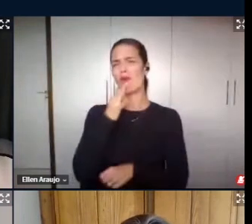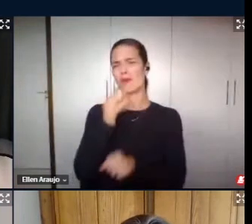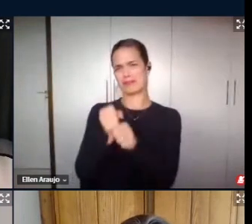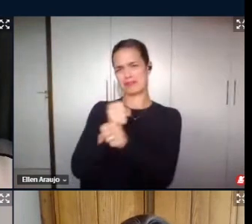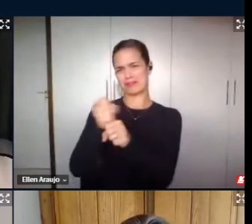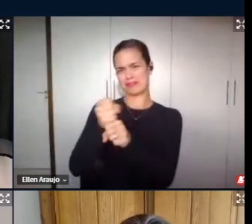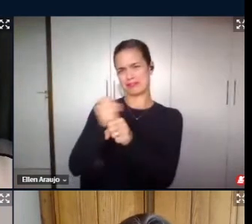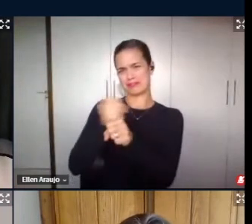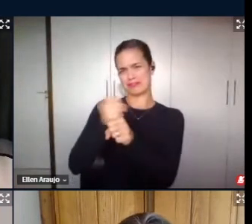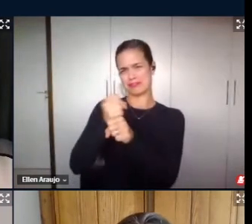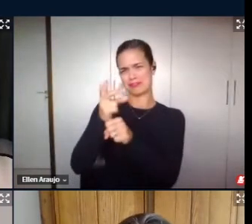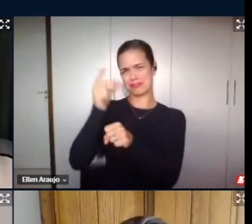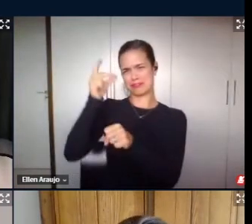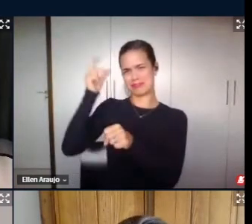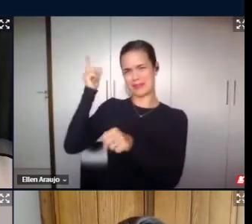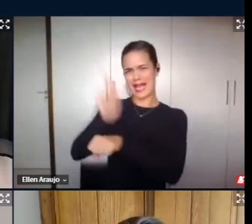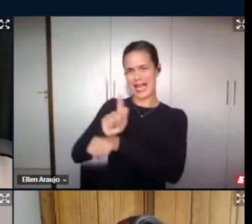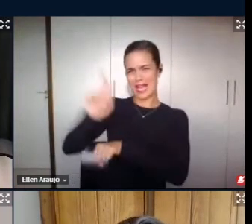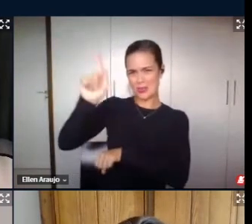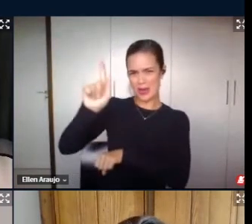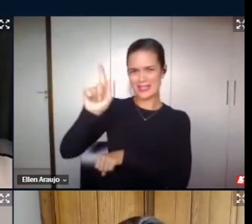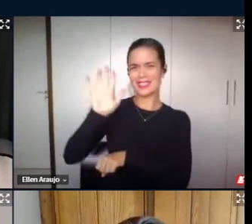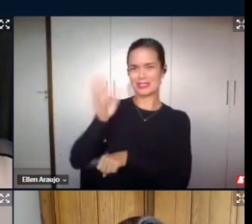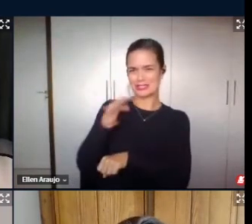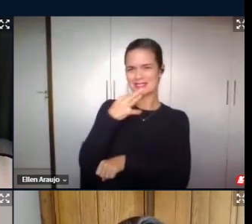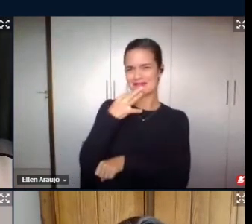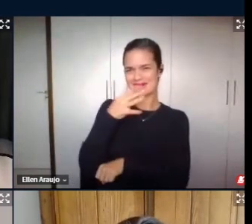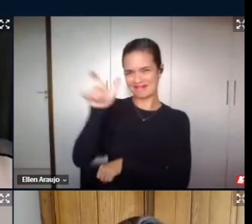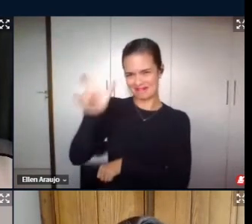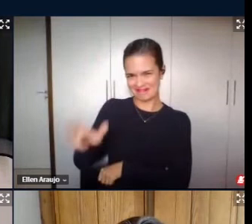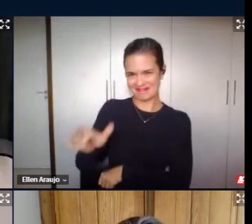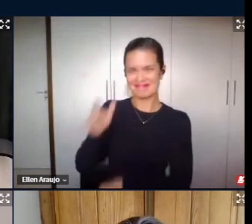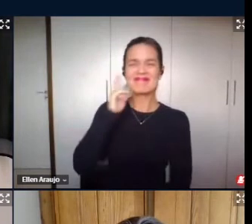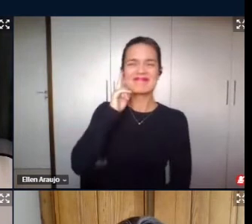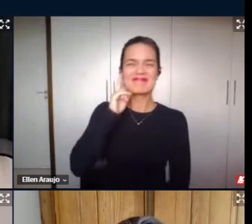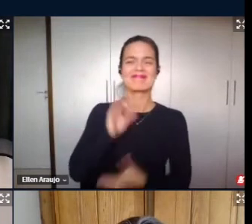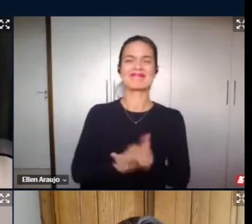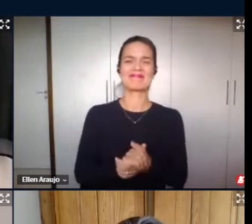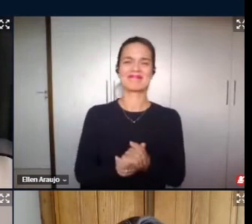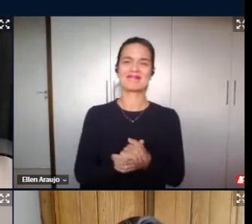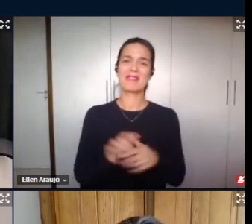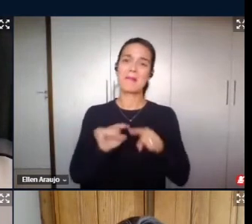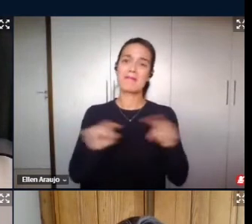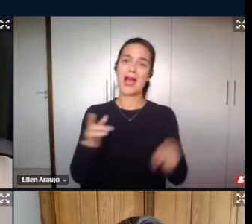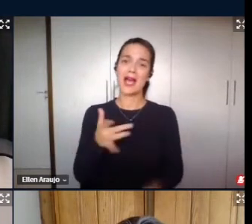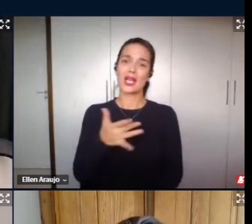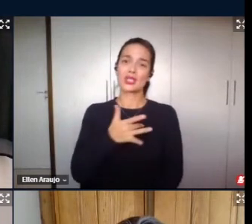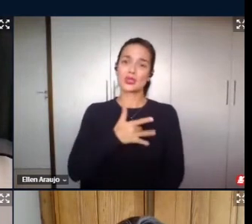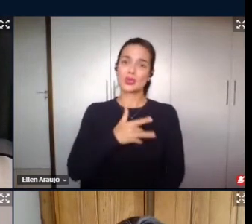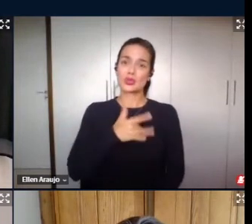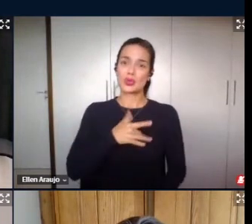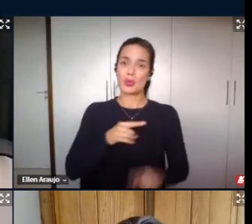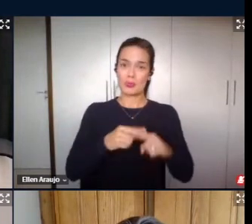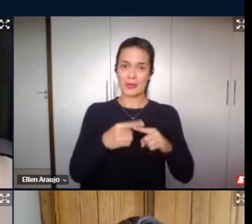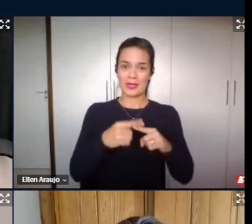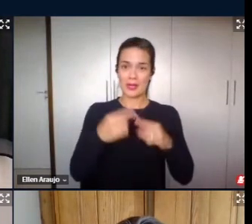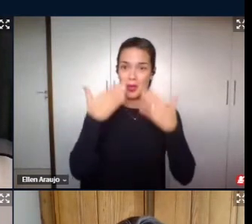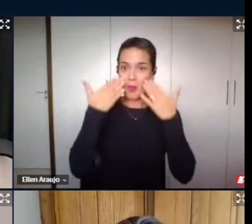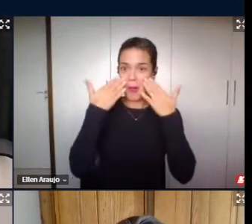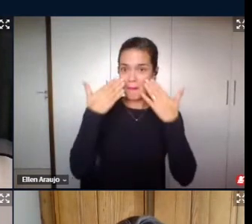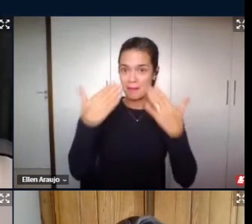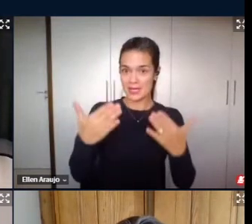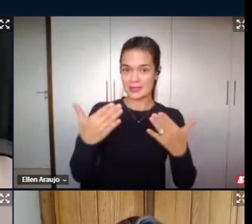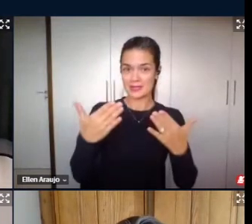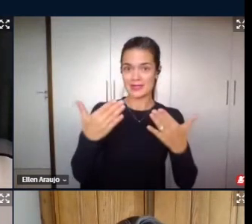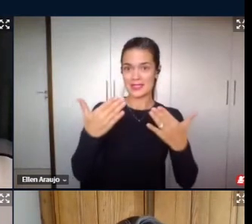da graduação. Bom, agora, é uma pena, porque com essa apresentação assim dura,